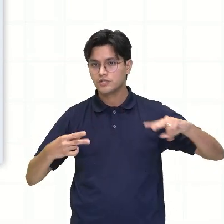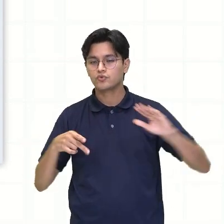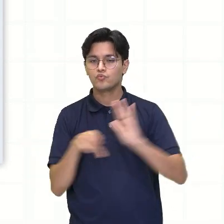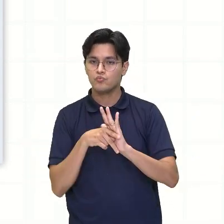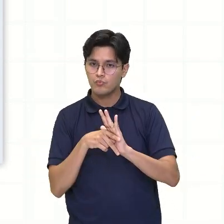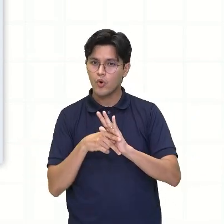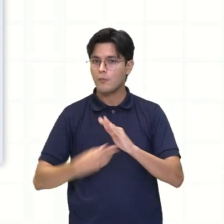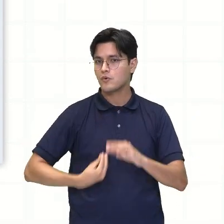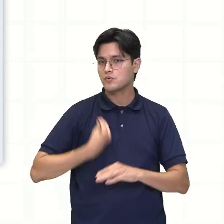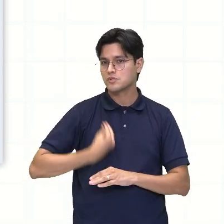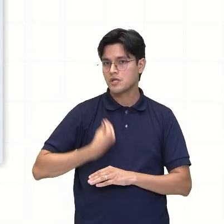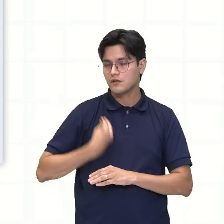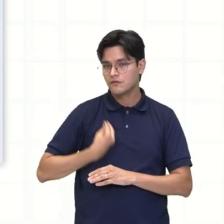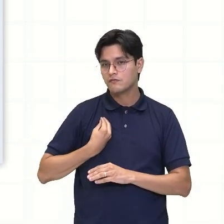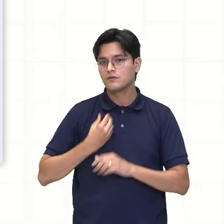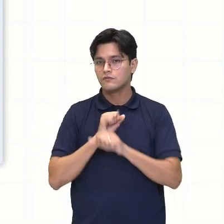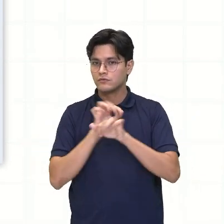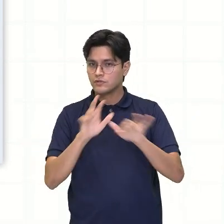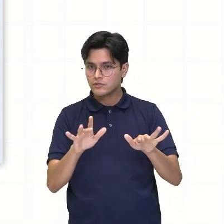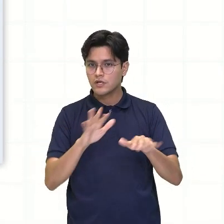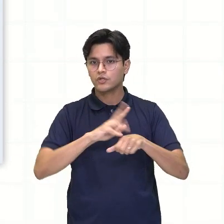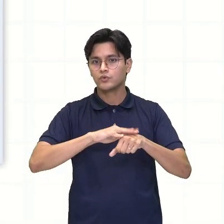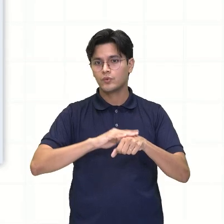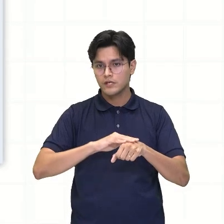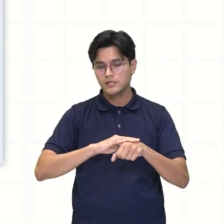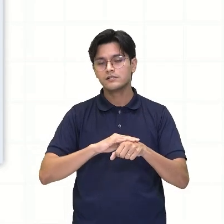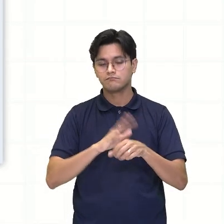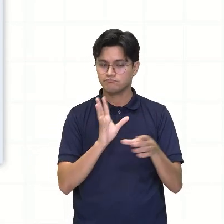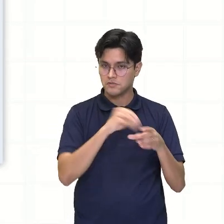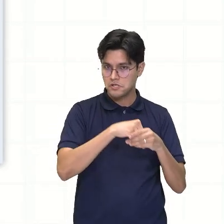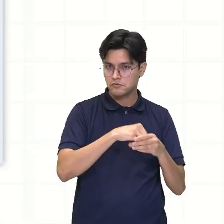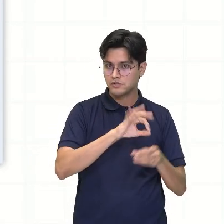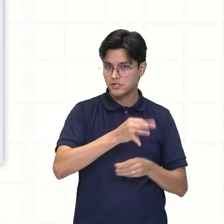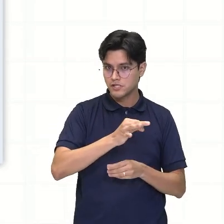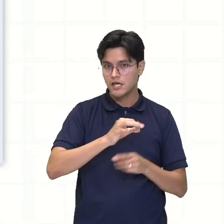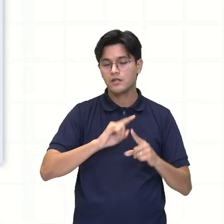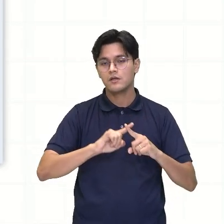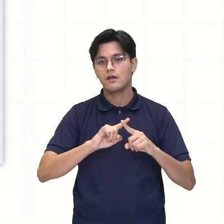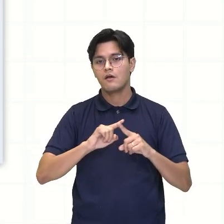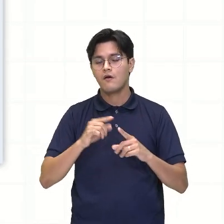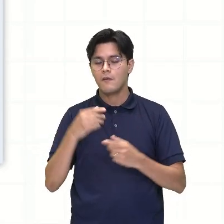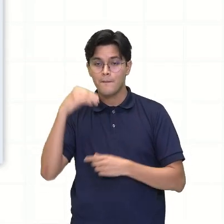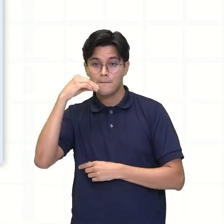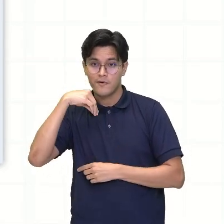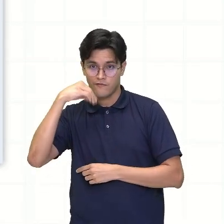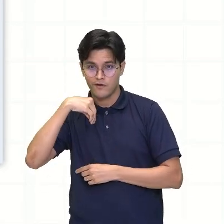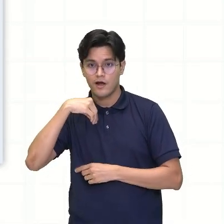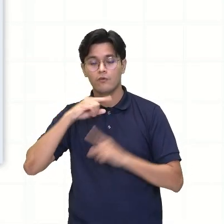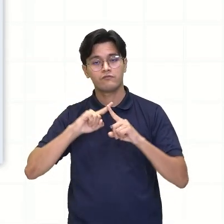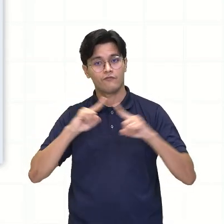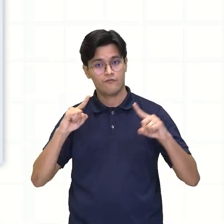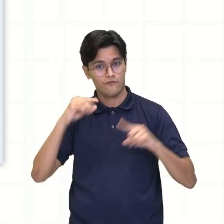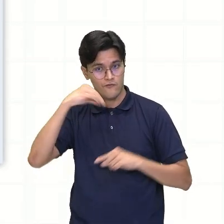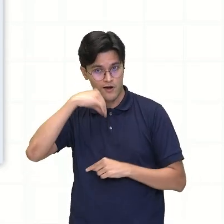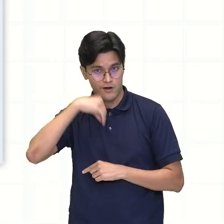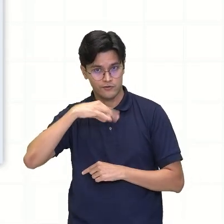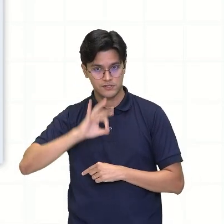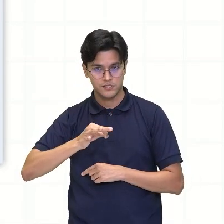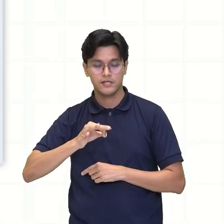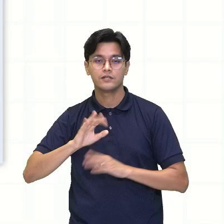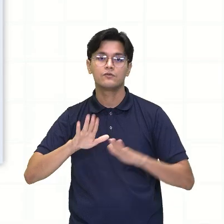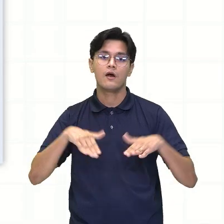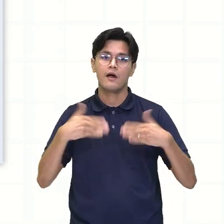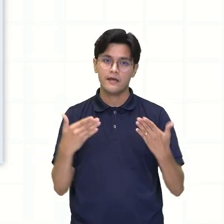e aí ele vai ser injetado no seu organismo através, então, né, dessa seringa, por exemplo. O organismo começa a